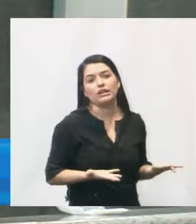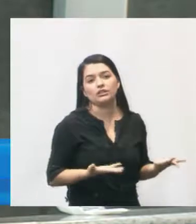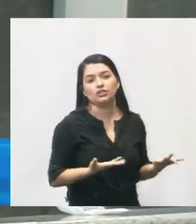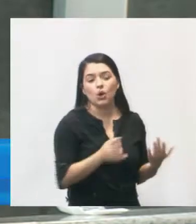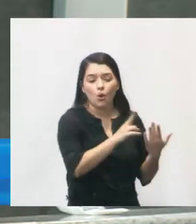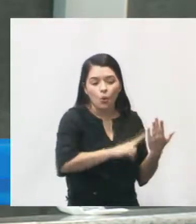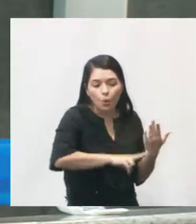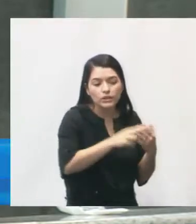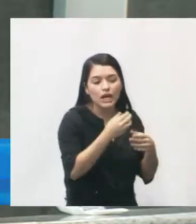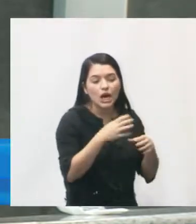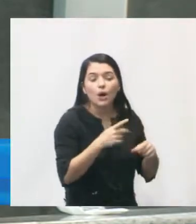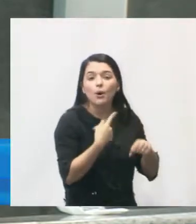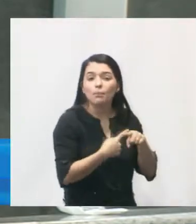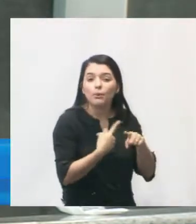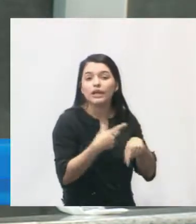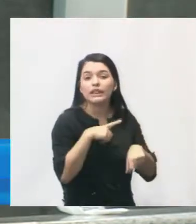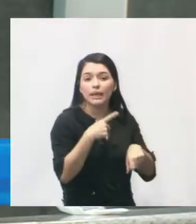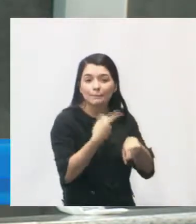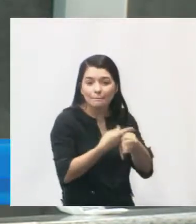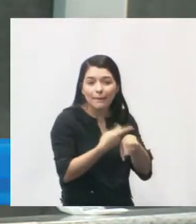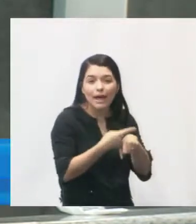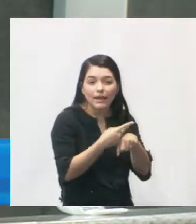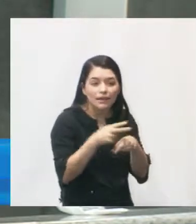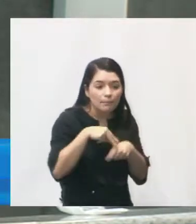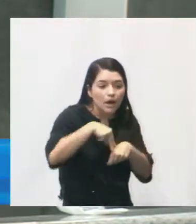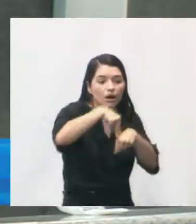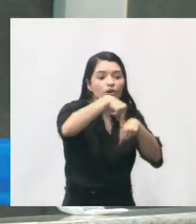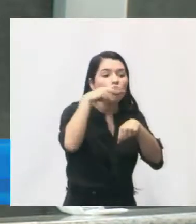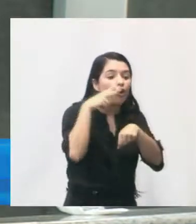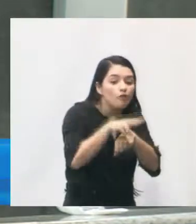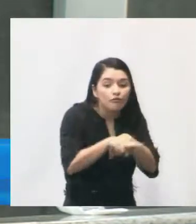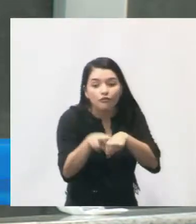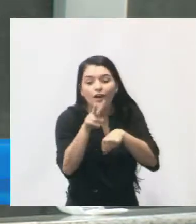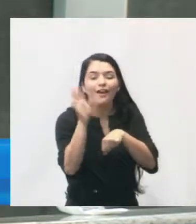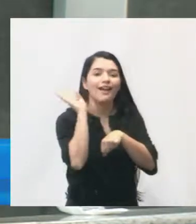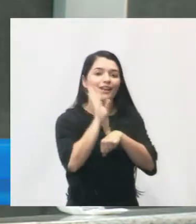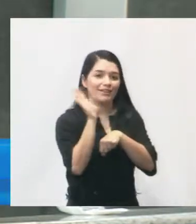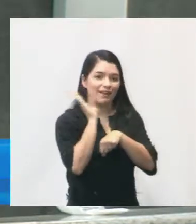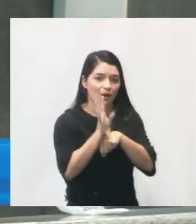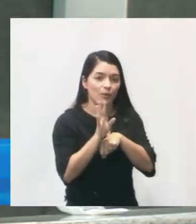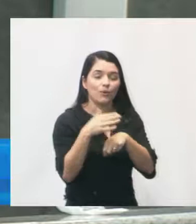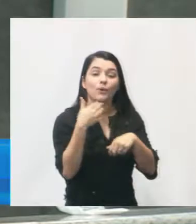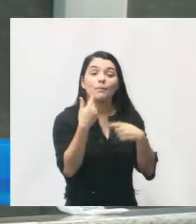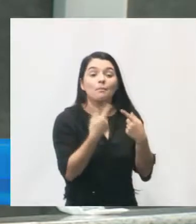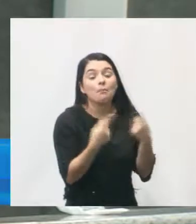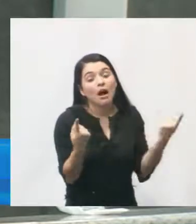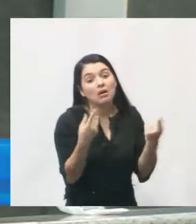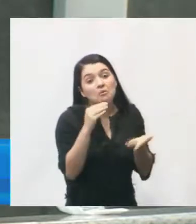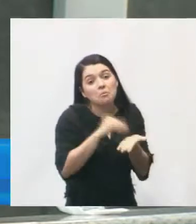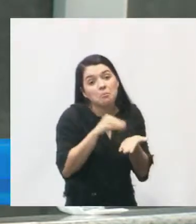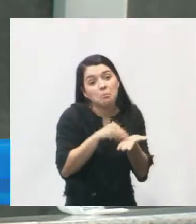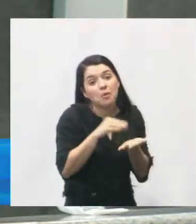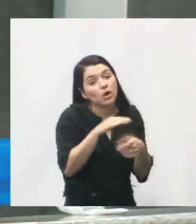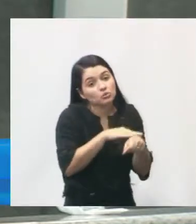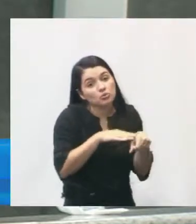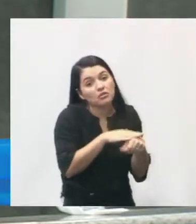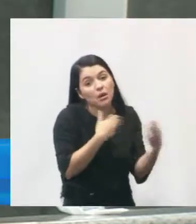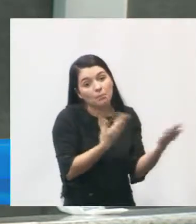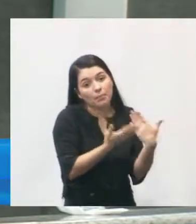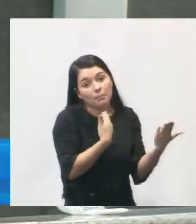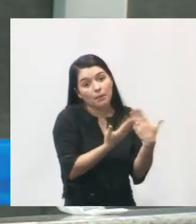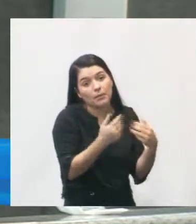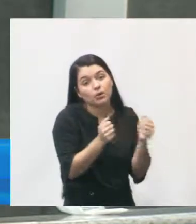ponto de vista, seria o melhor caminho. Falta o diálogo com o Léo Crolli. E